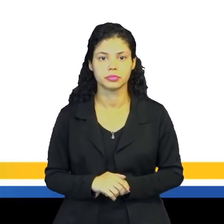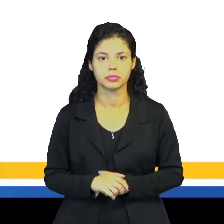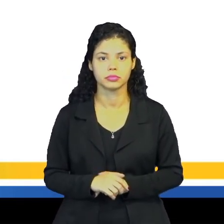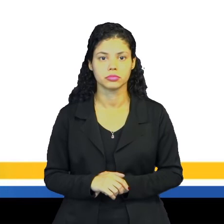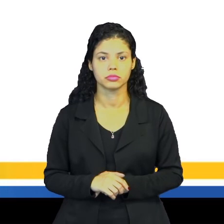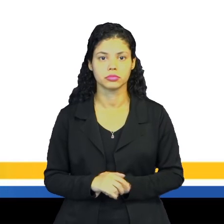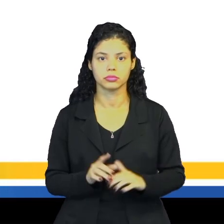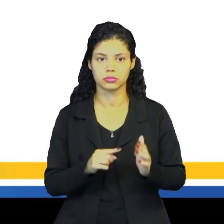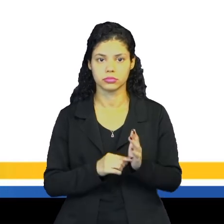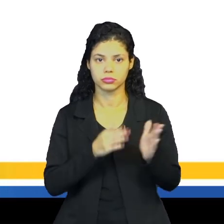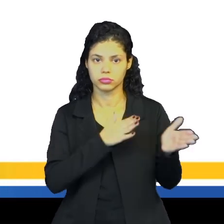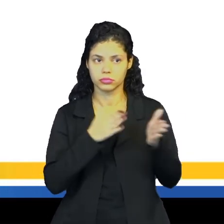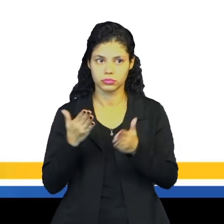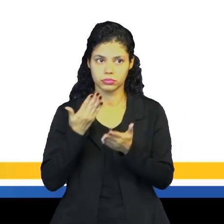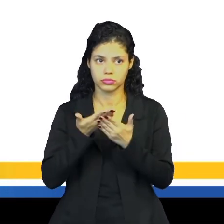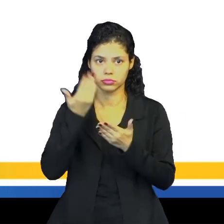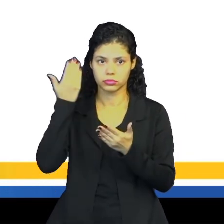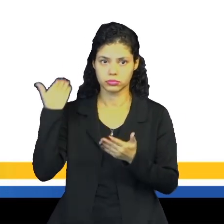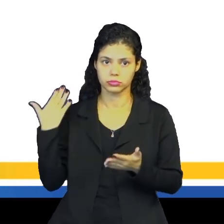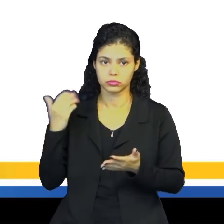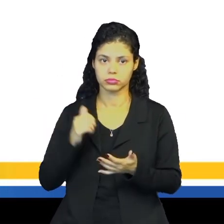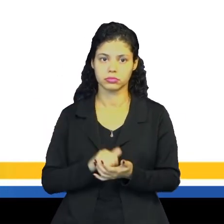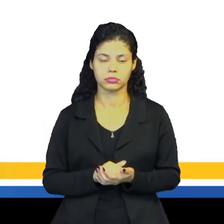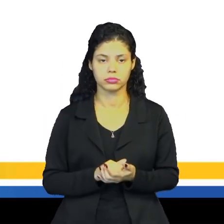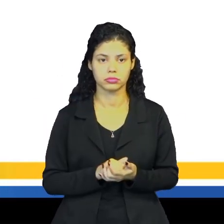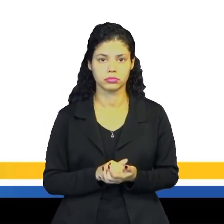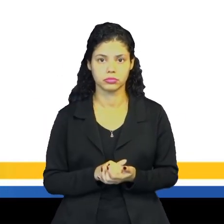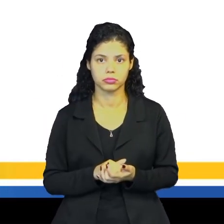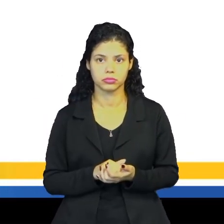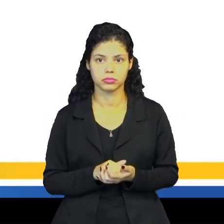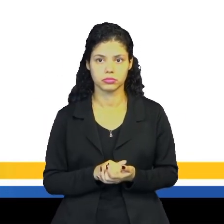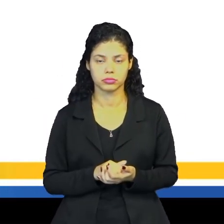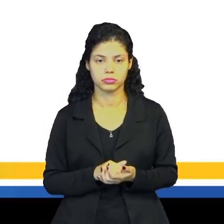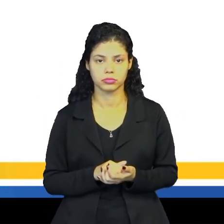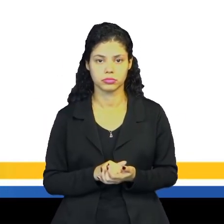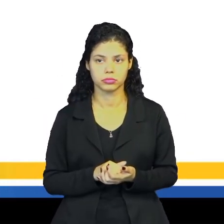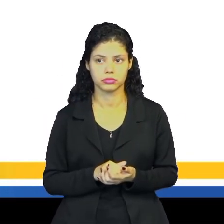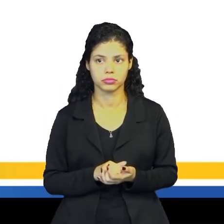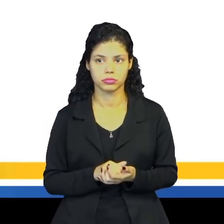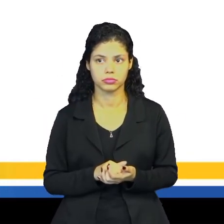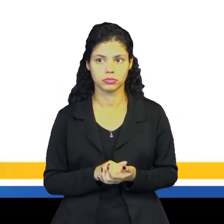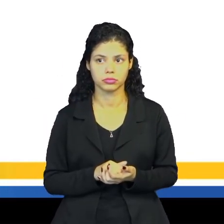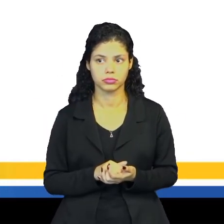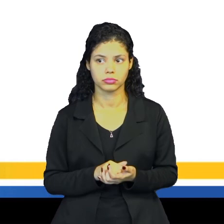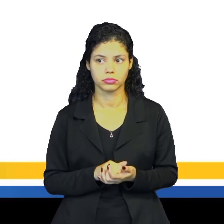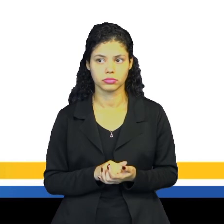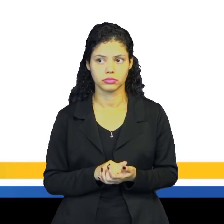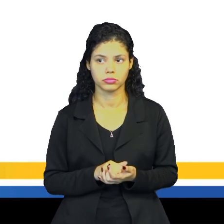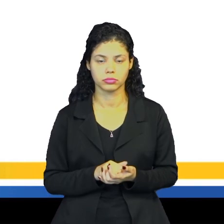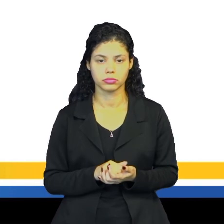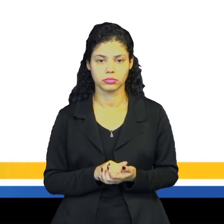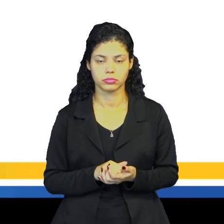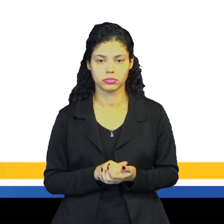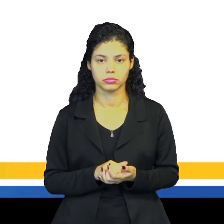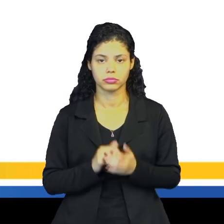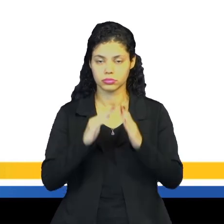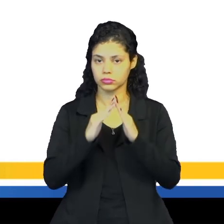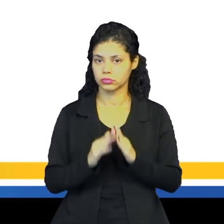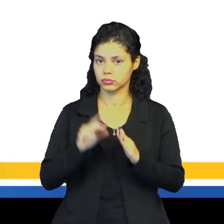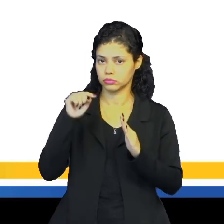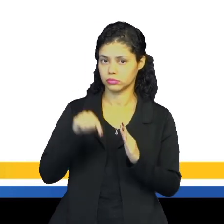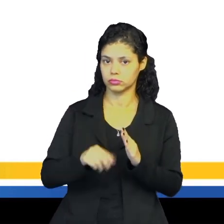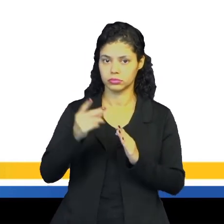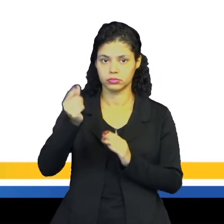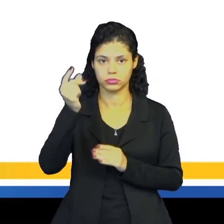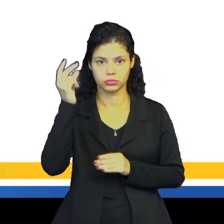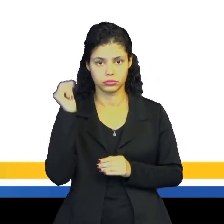para indicar um ponto de partida no passado, ok? I have lived here since 2002, né? Eu moro aqui